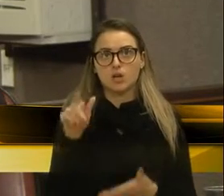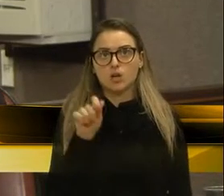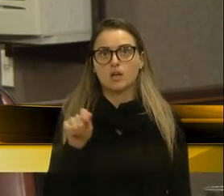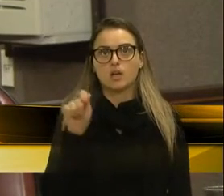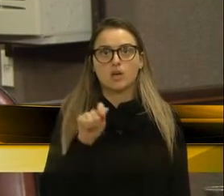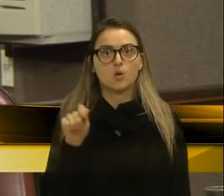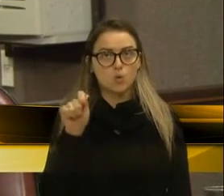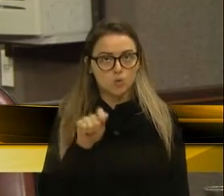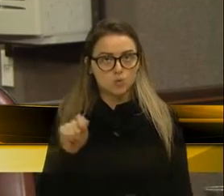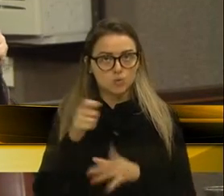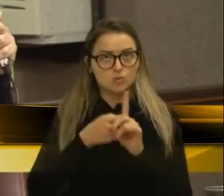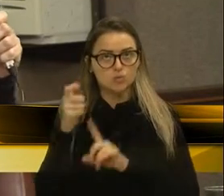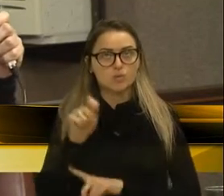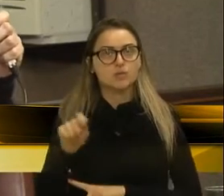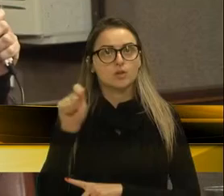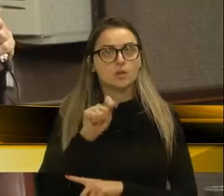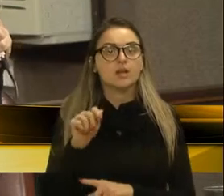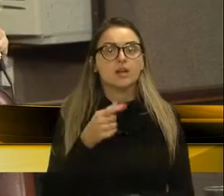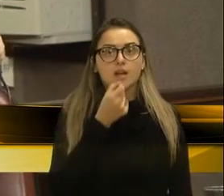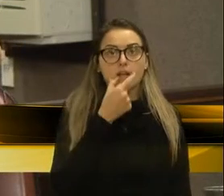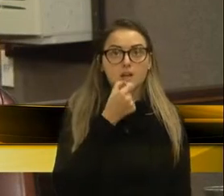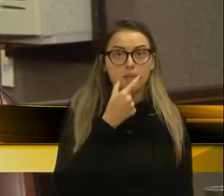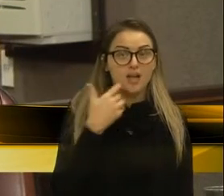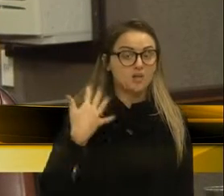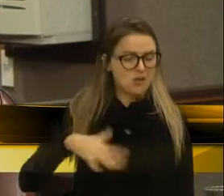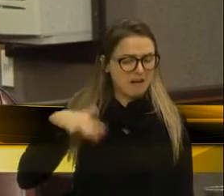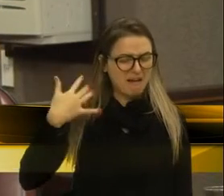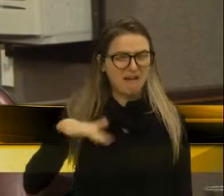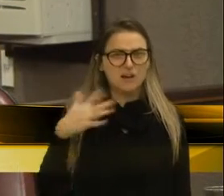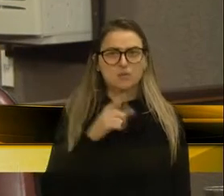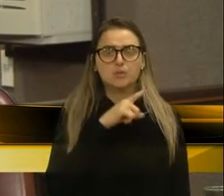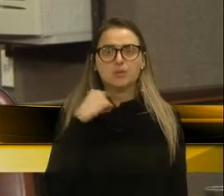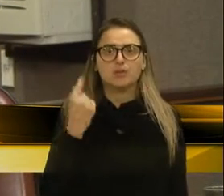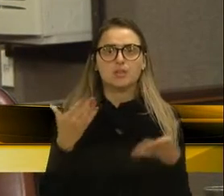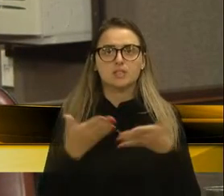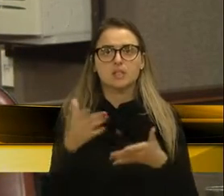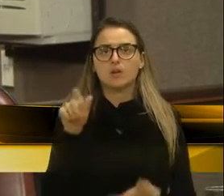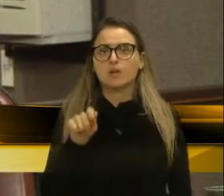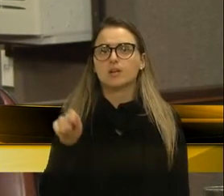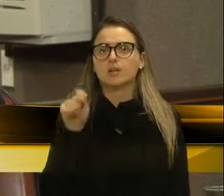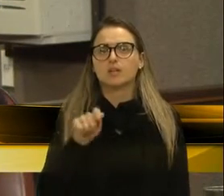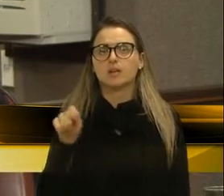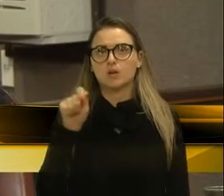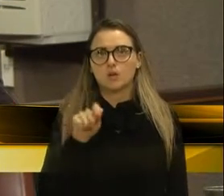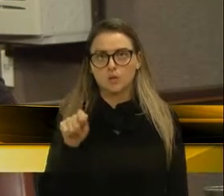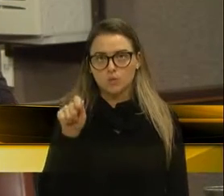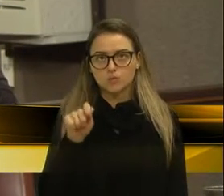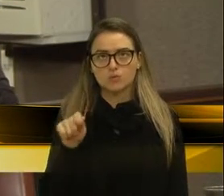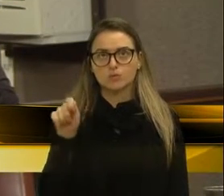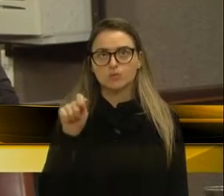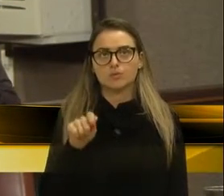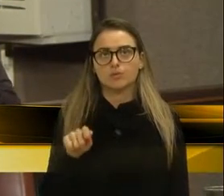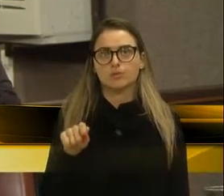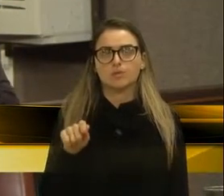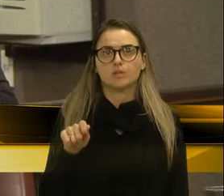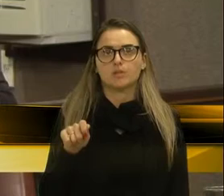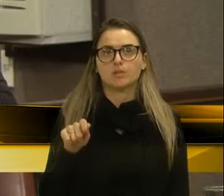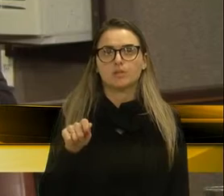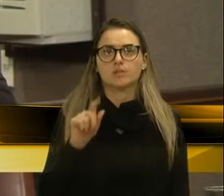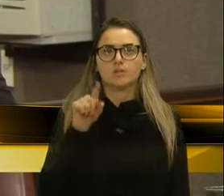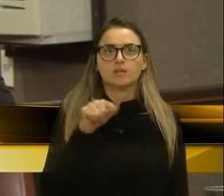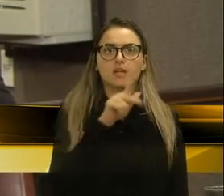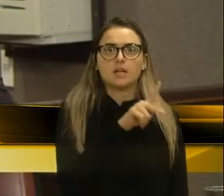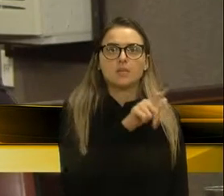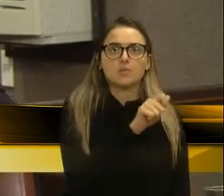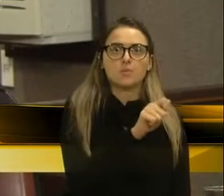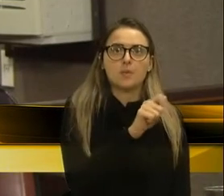vereadores têm essa informação. Antibióticos caríssimos que vão vencer em agosto, que eram do postão,